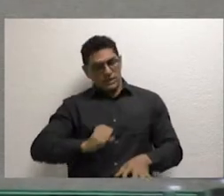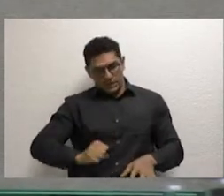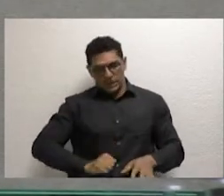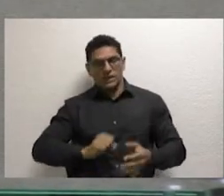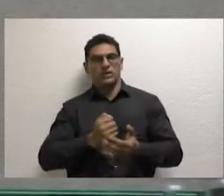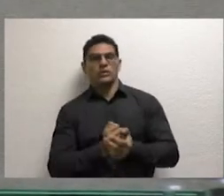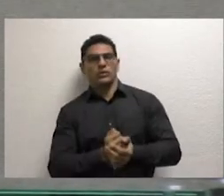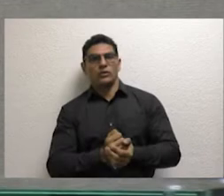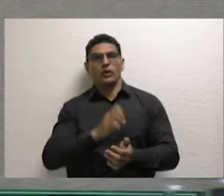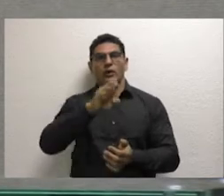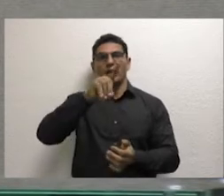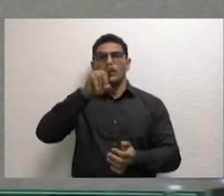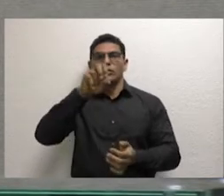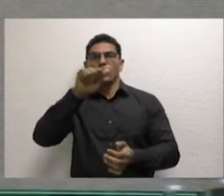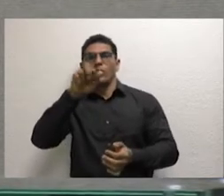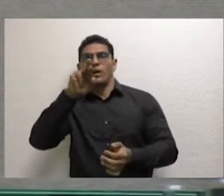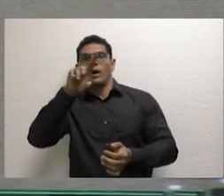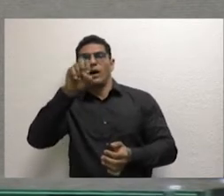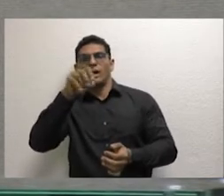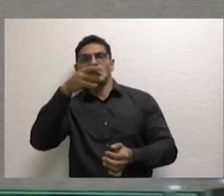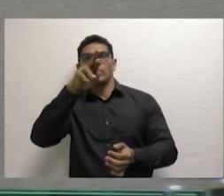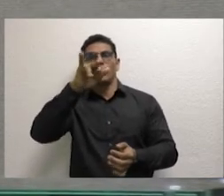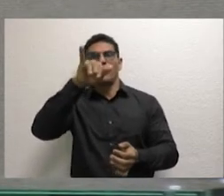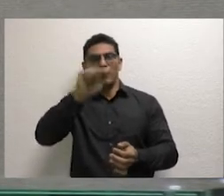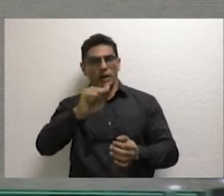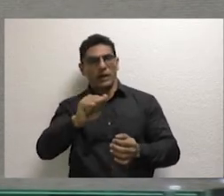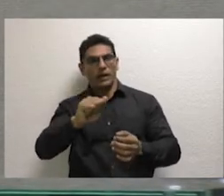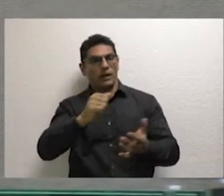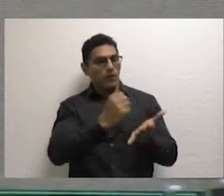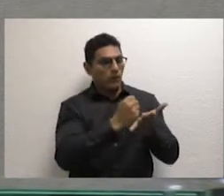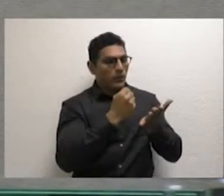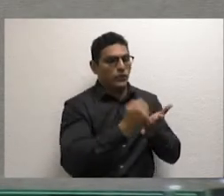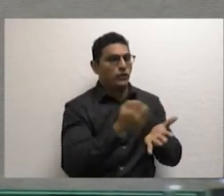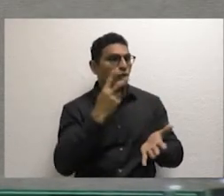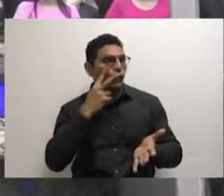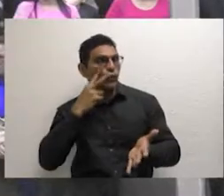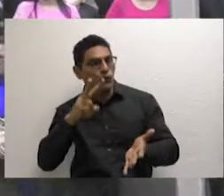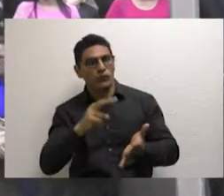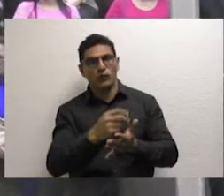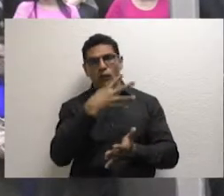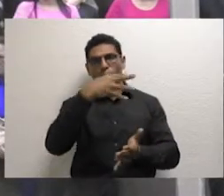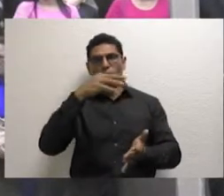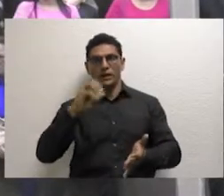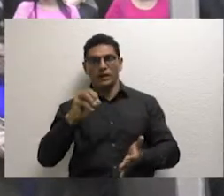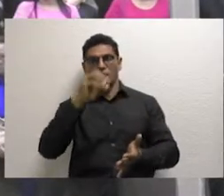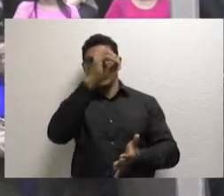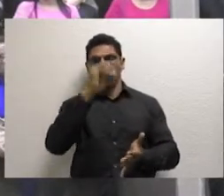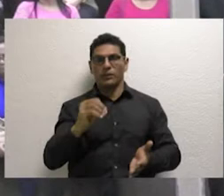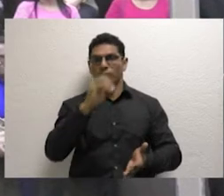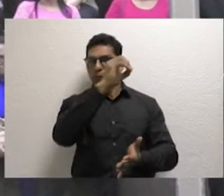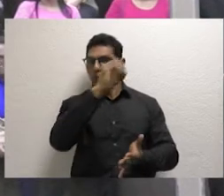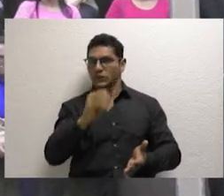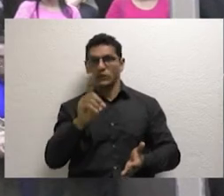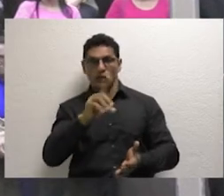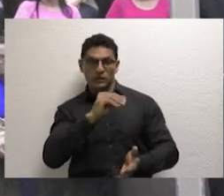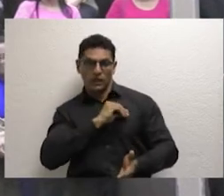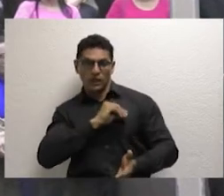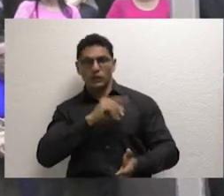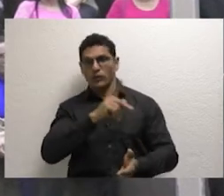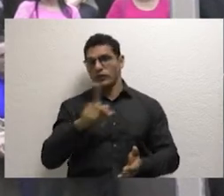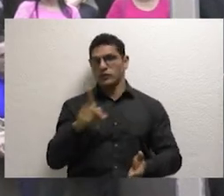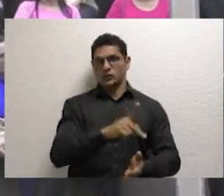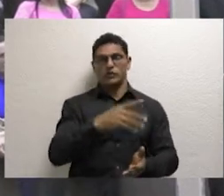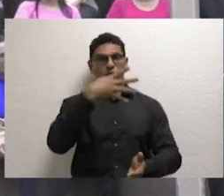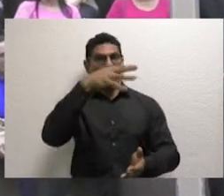a tramitação no congresso de um projeto de lei que prevê que dos 40% que não é a parte do salário dos professores